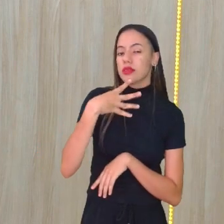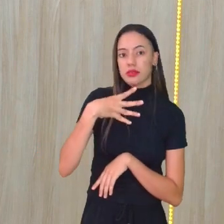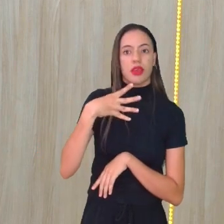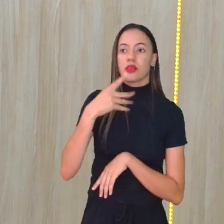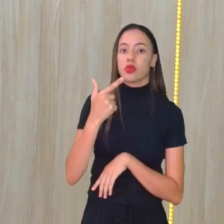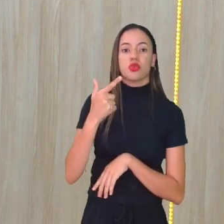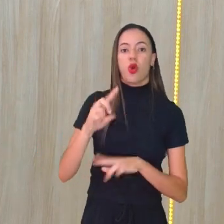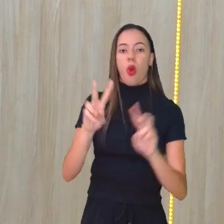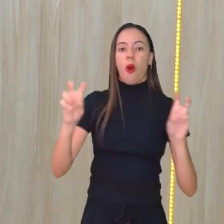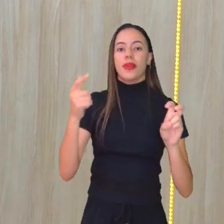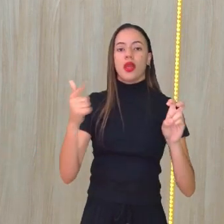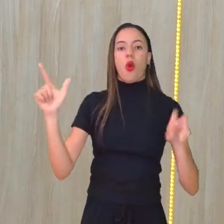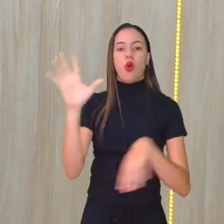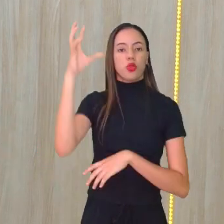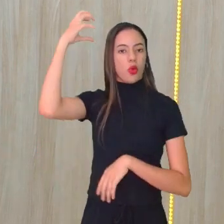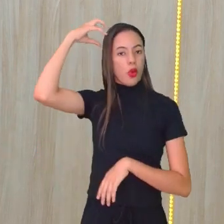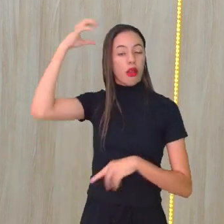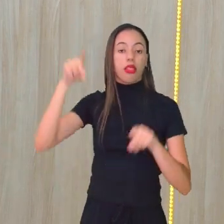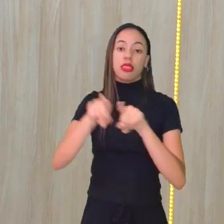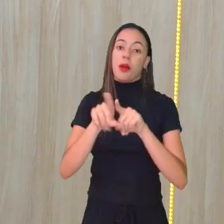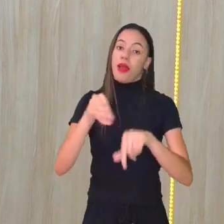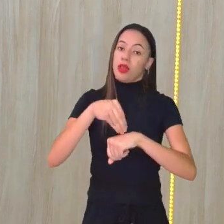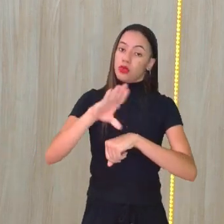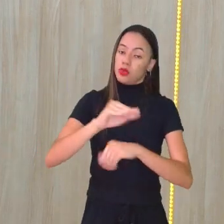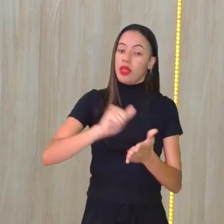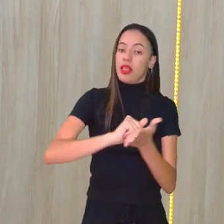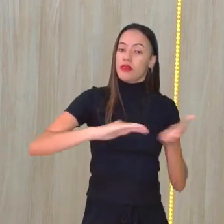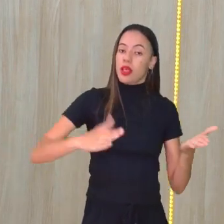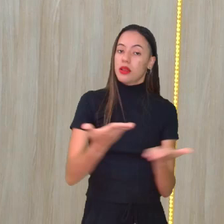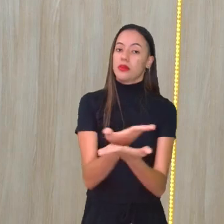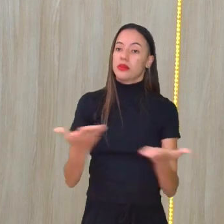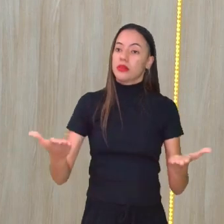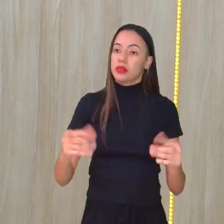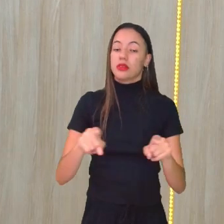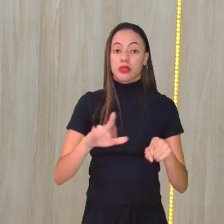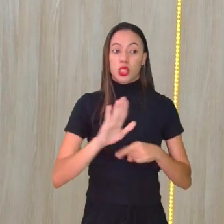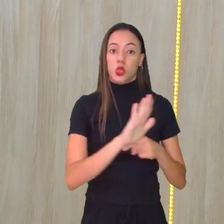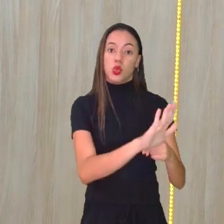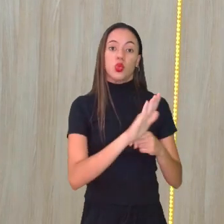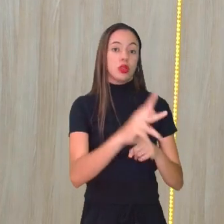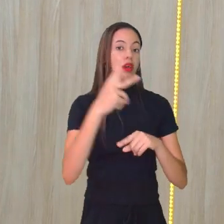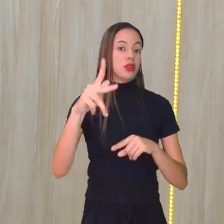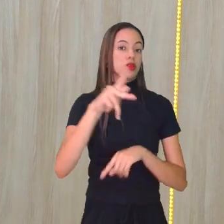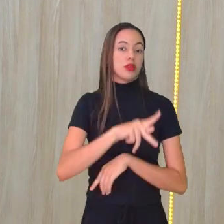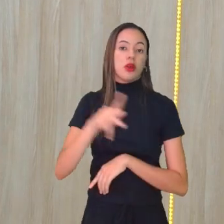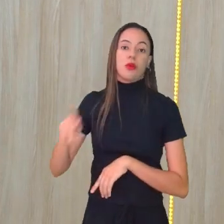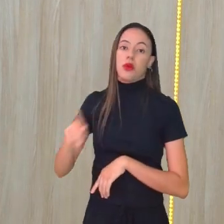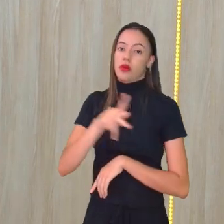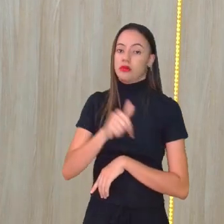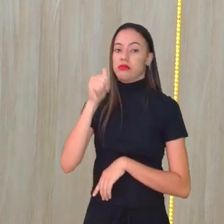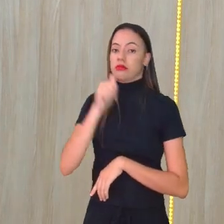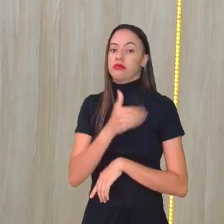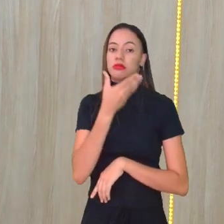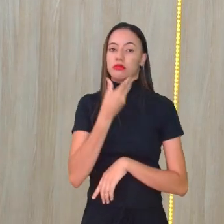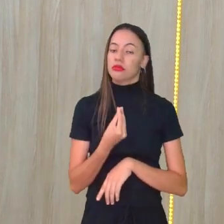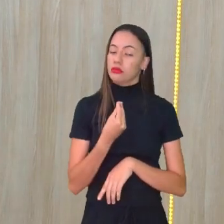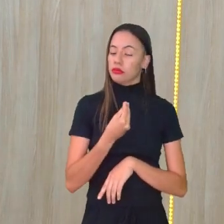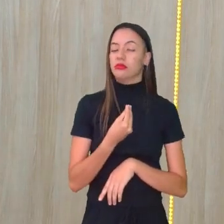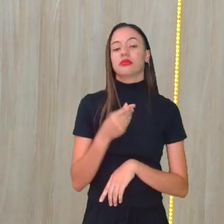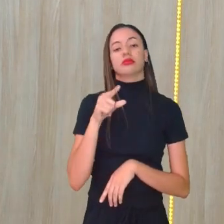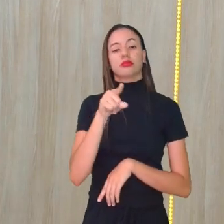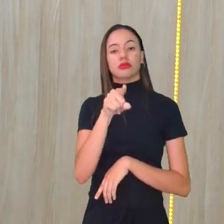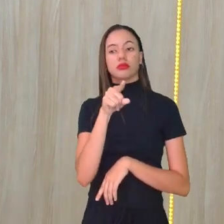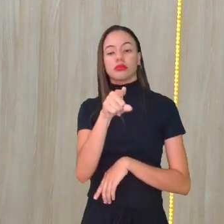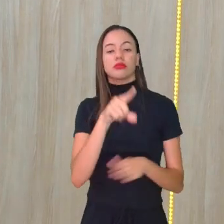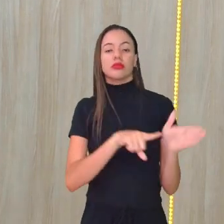outros reinos, e fica como sugestão de atividade para que, com o auxílio do seu professor ou da sua professora,